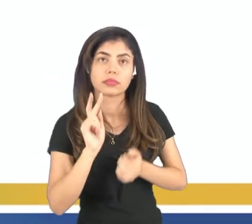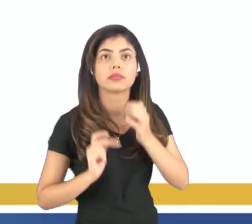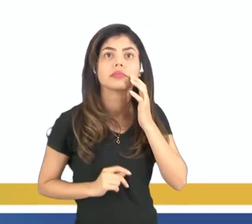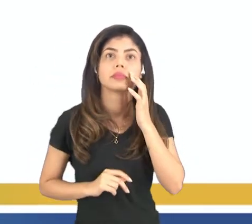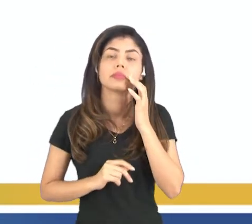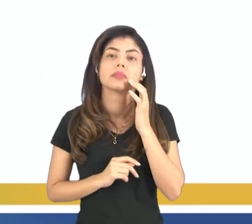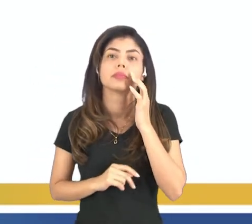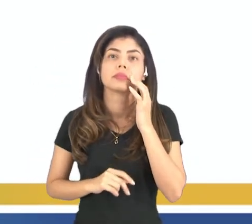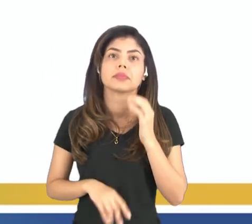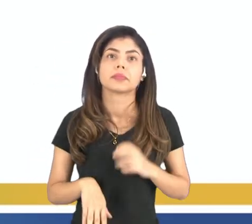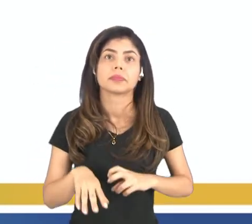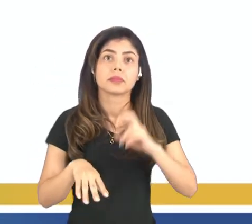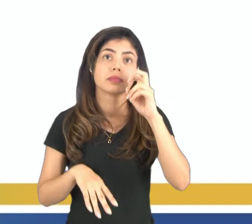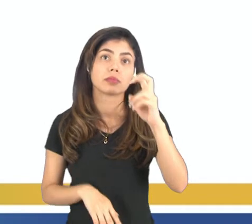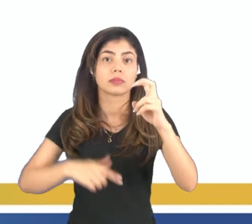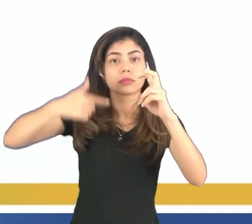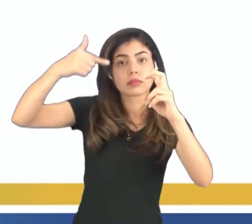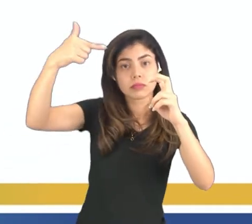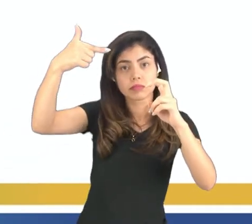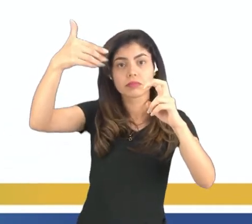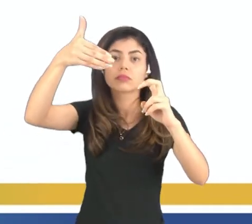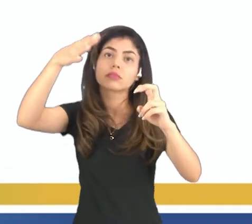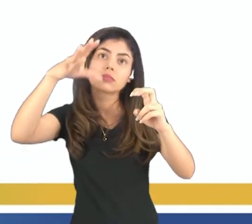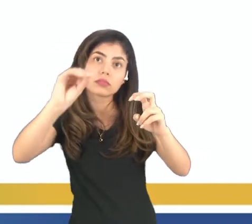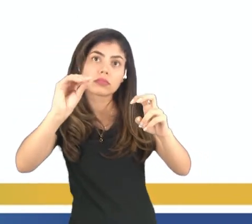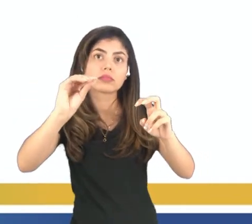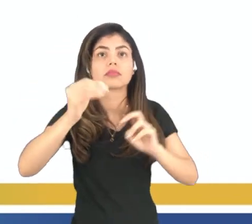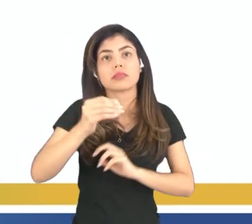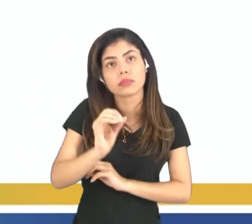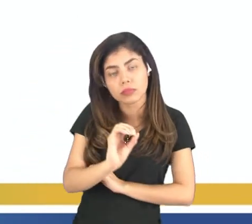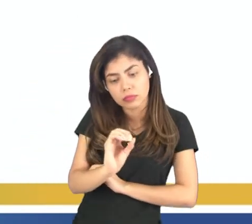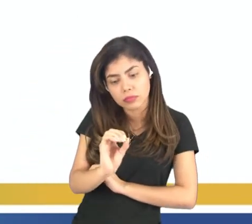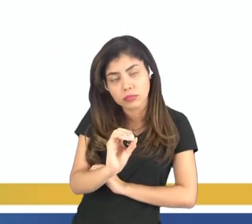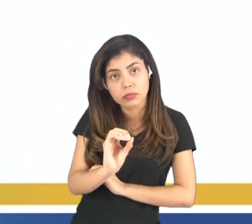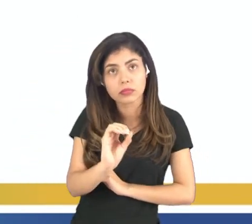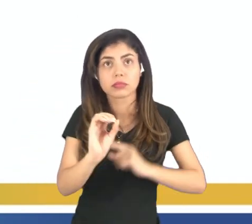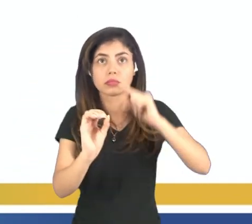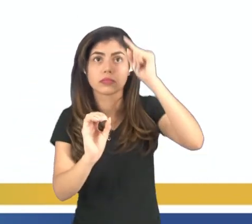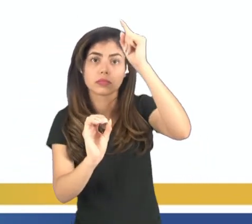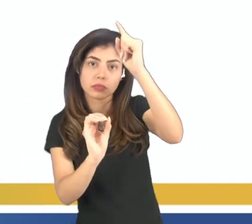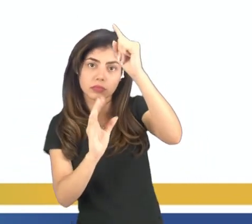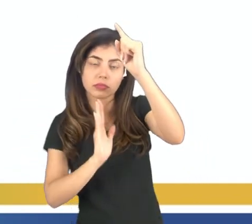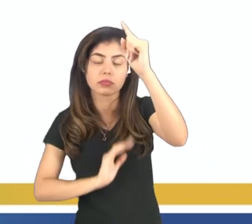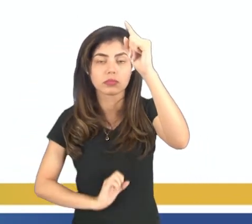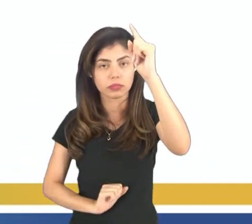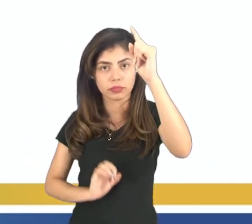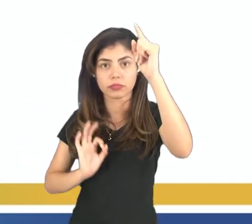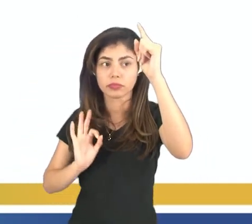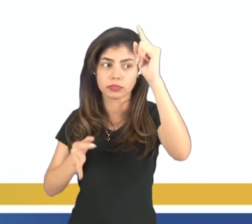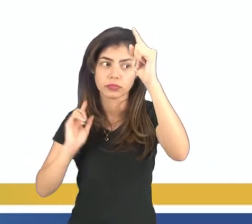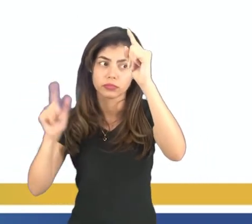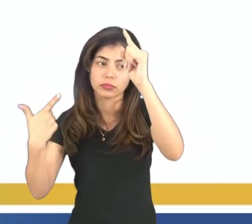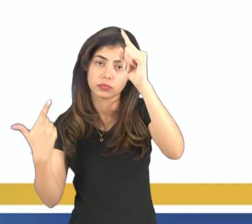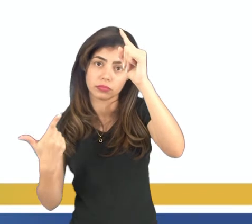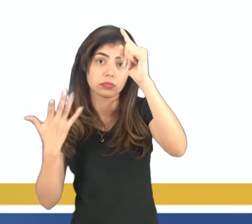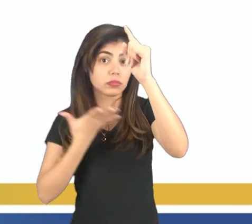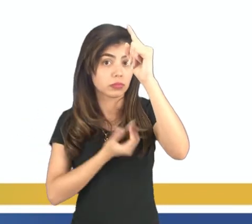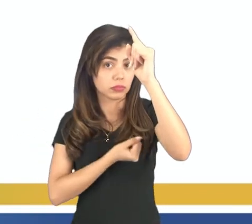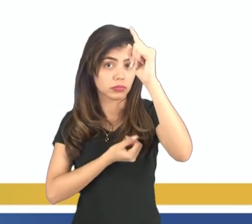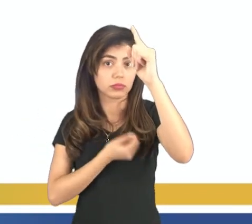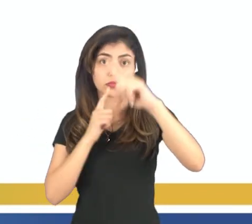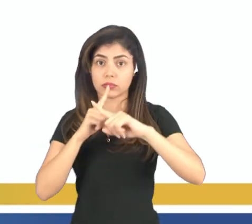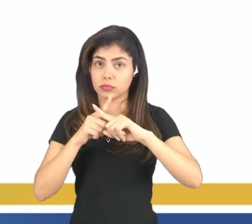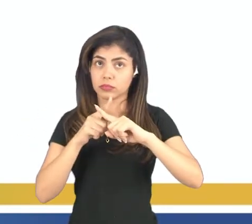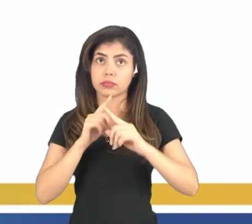tá cinco vezes 2 da 10 coloca o zero leva uns é o próximo número